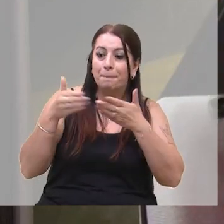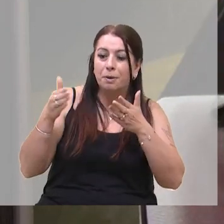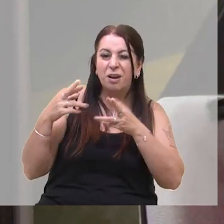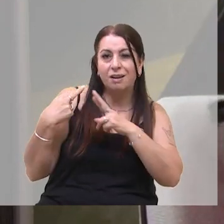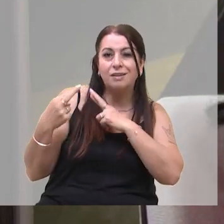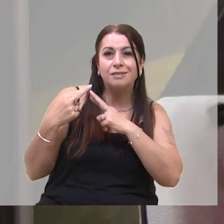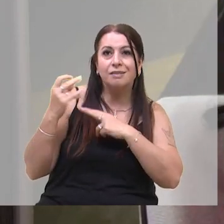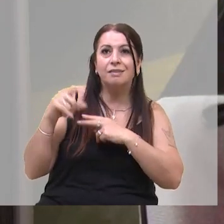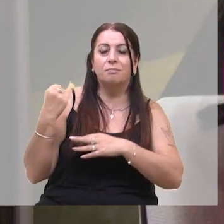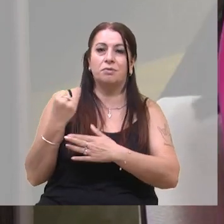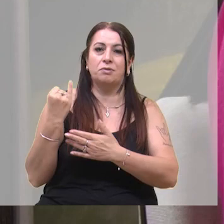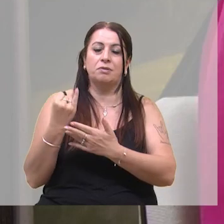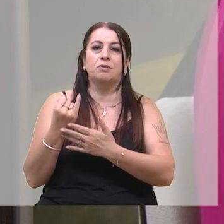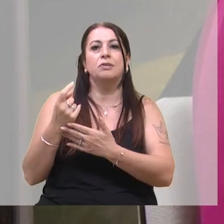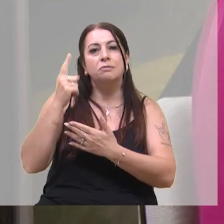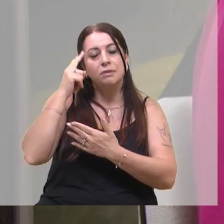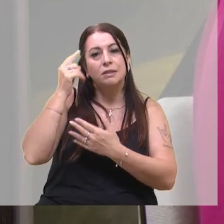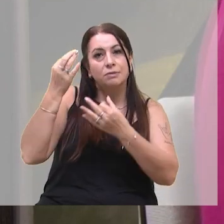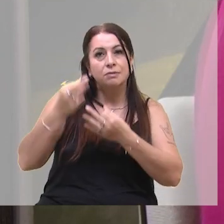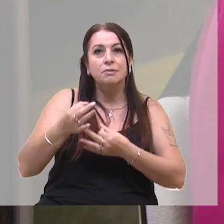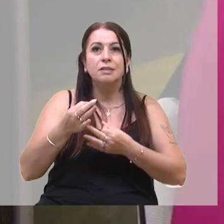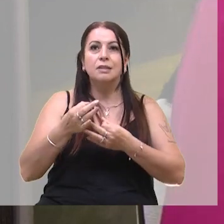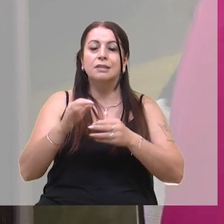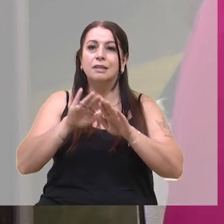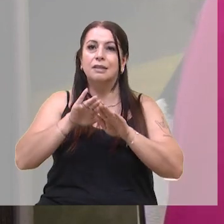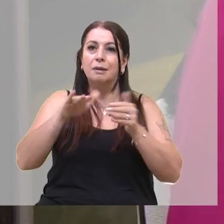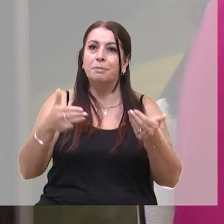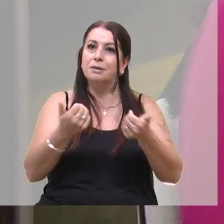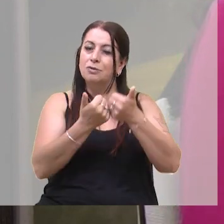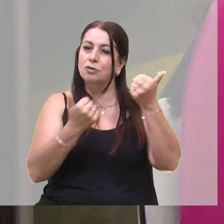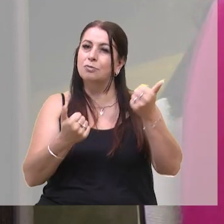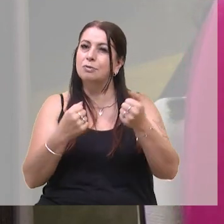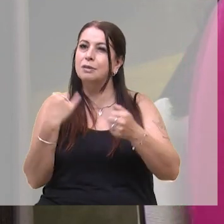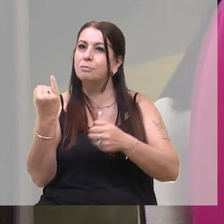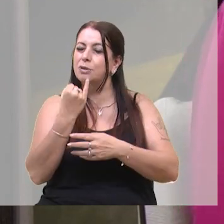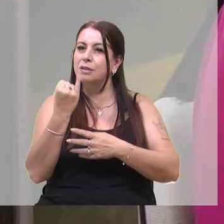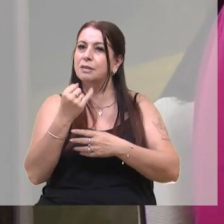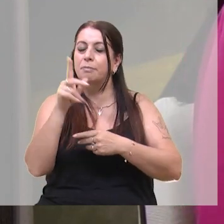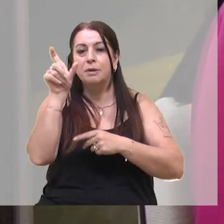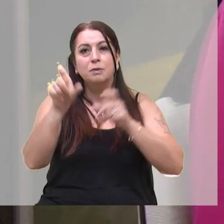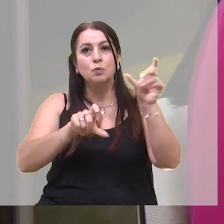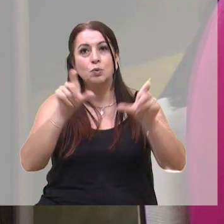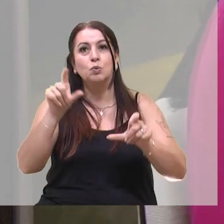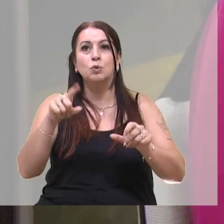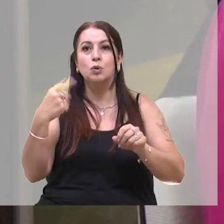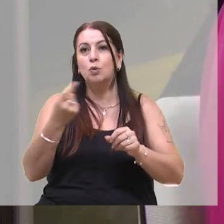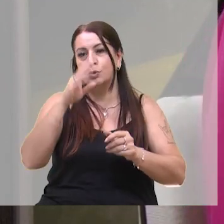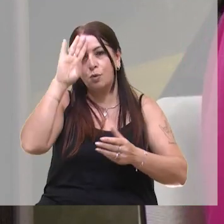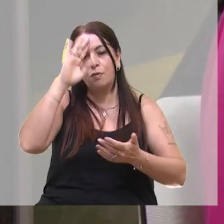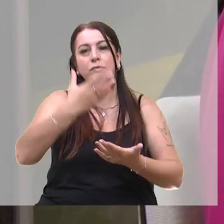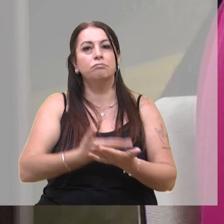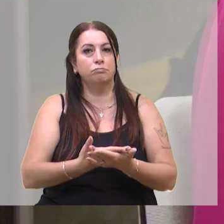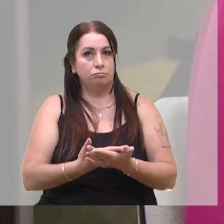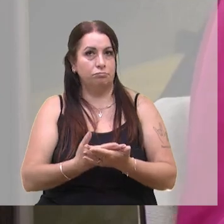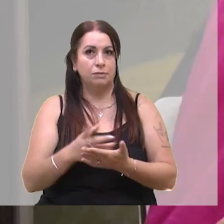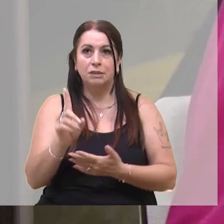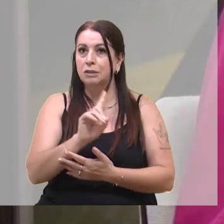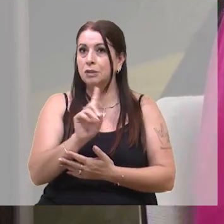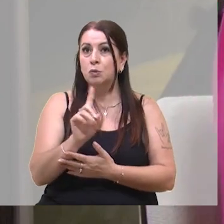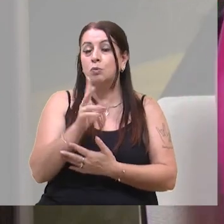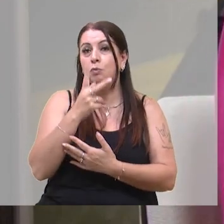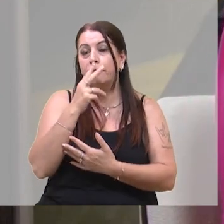uma relação que é importante, né, e eu tenho certeza que a questão da mesa diretora é essencial que a gente tenha pessoas em quem a gente confie, que